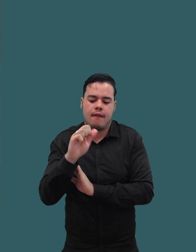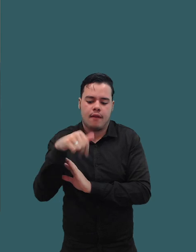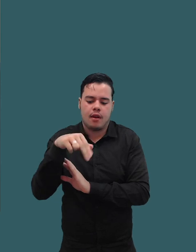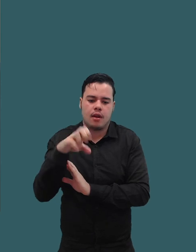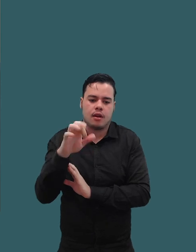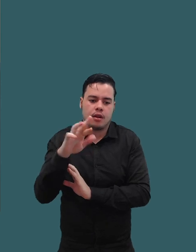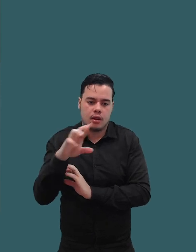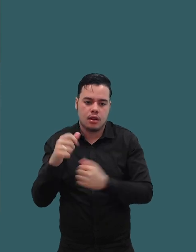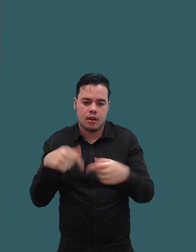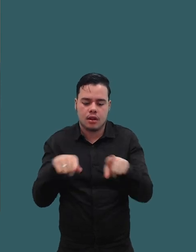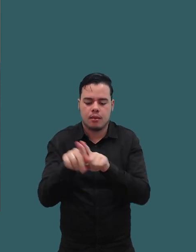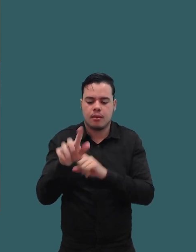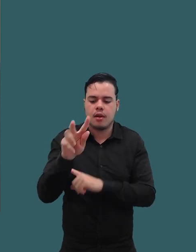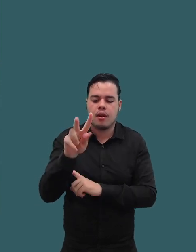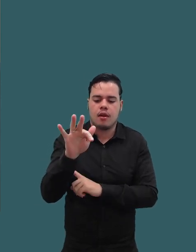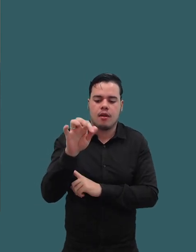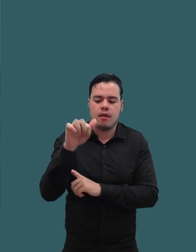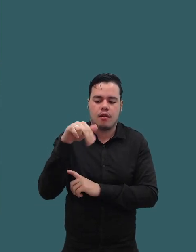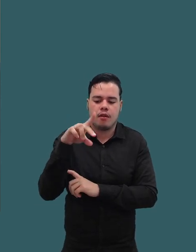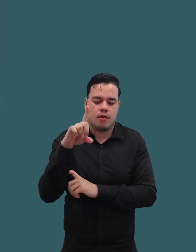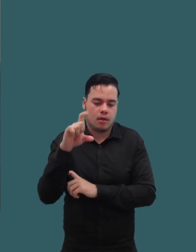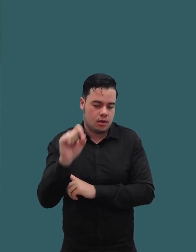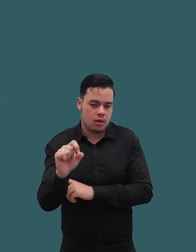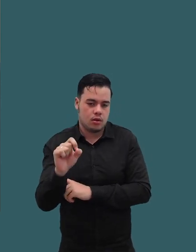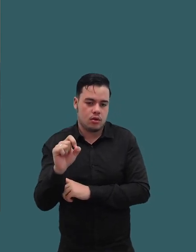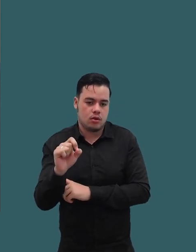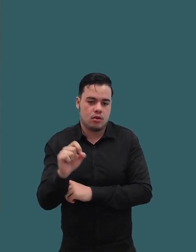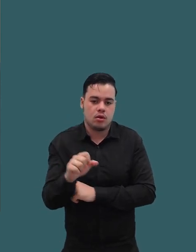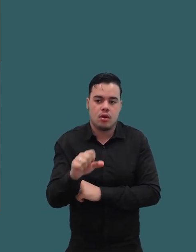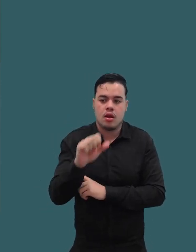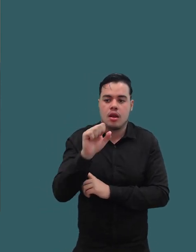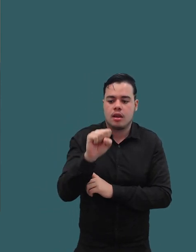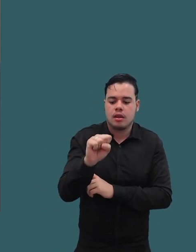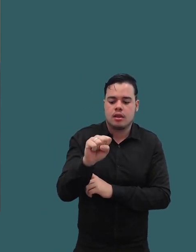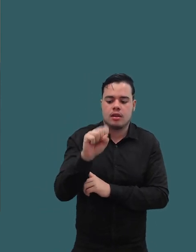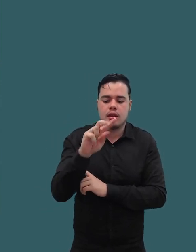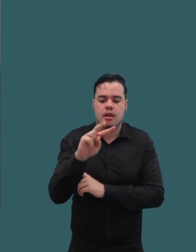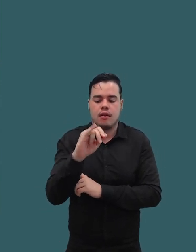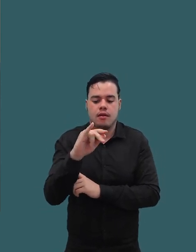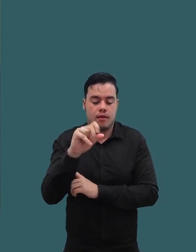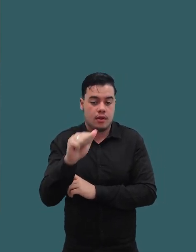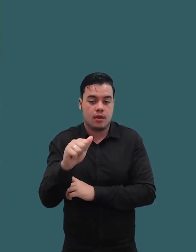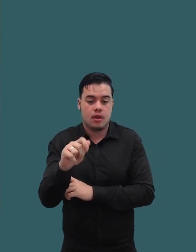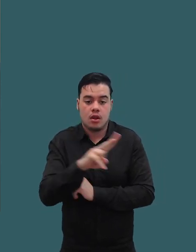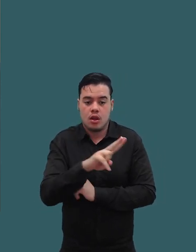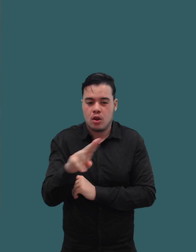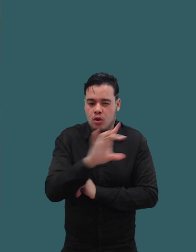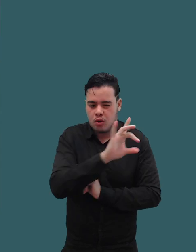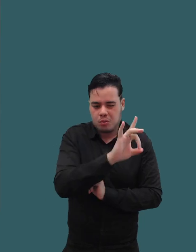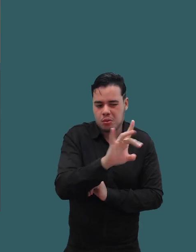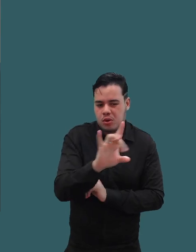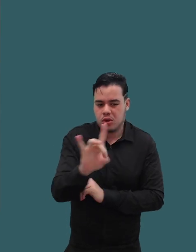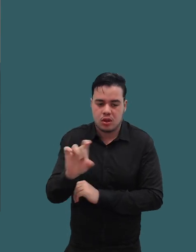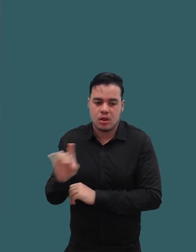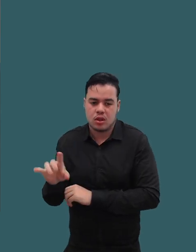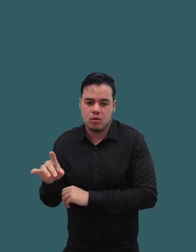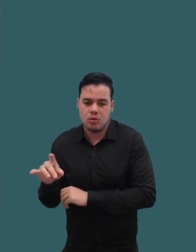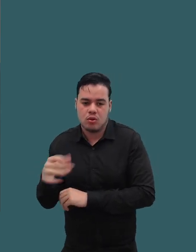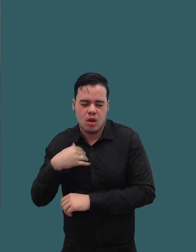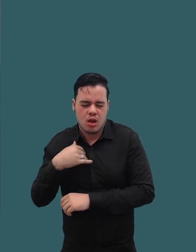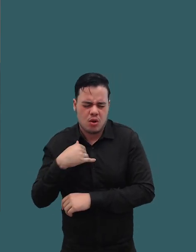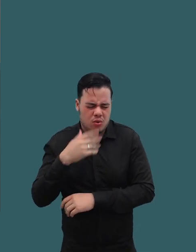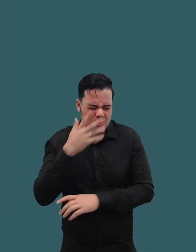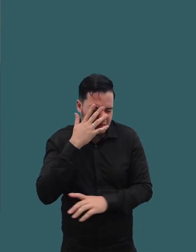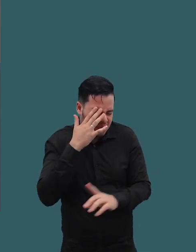Vasconcelos, Fernando e Sávia, né, em nome deles aqui, mas reconheço aqui